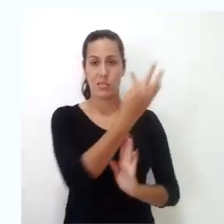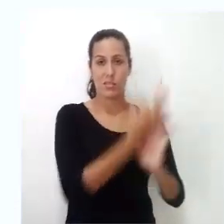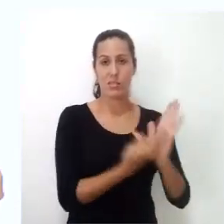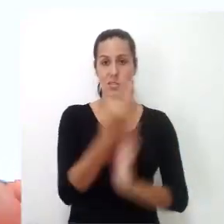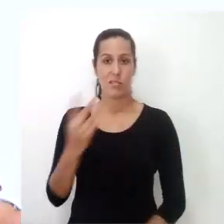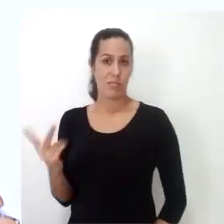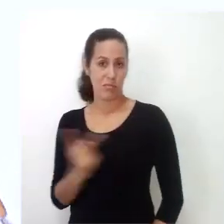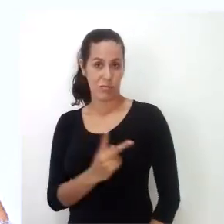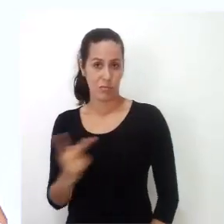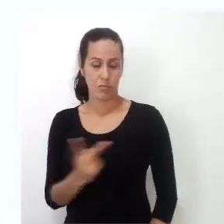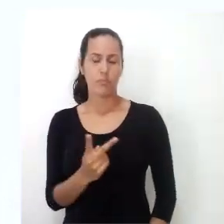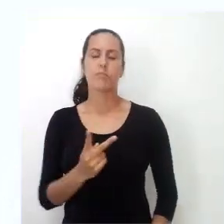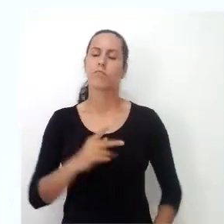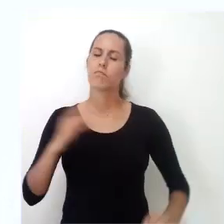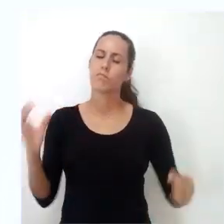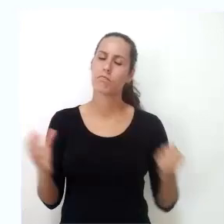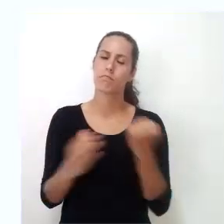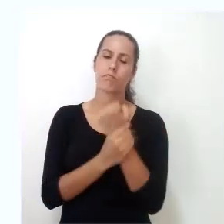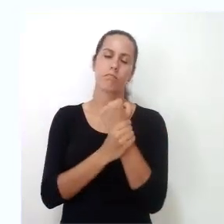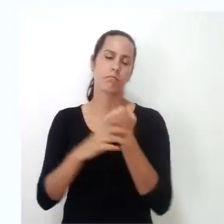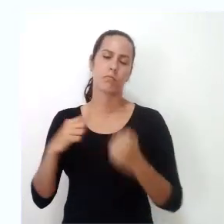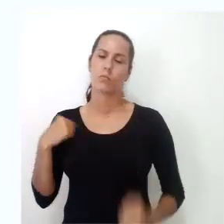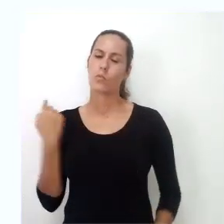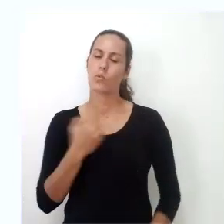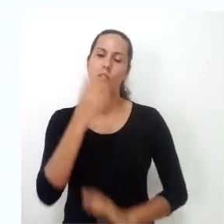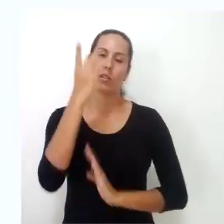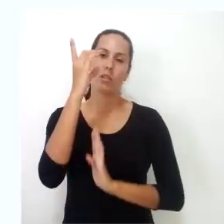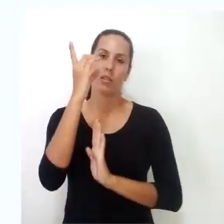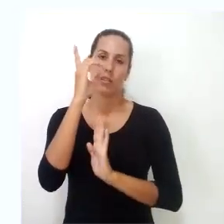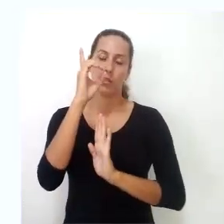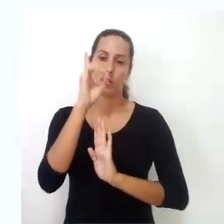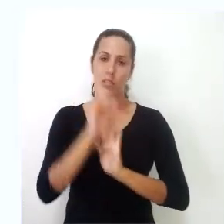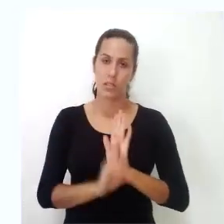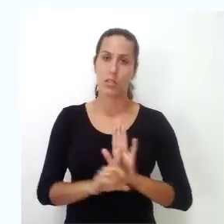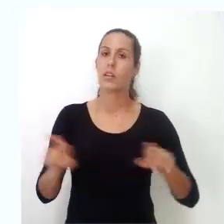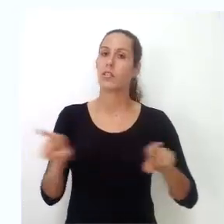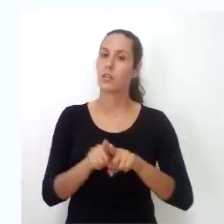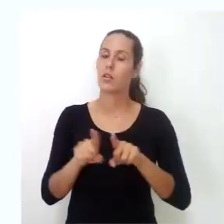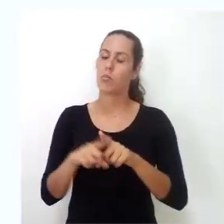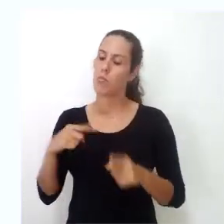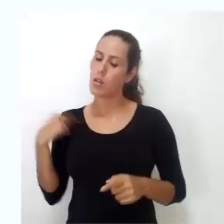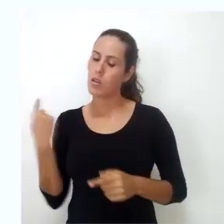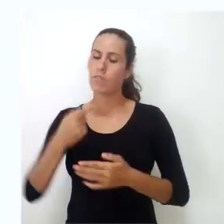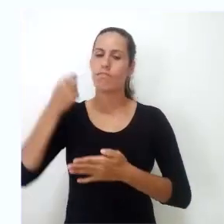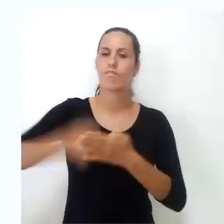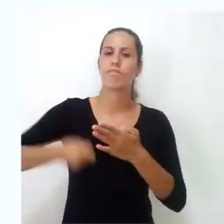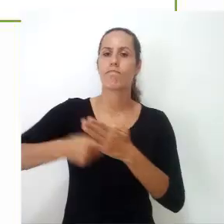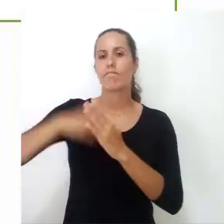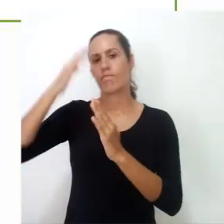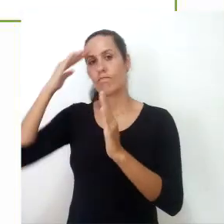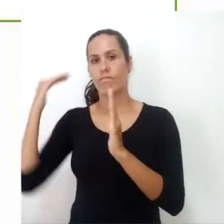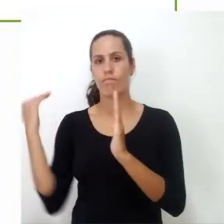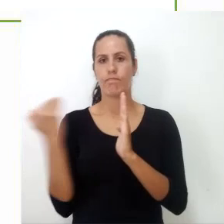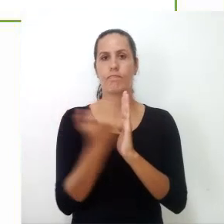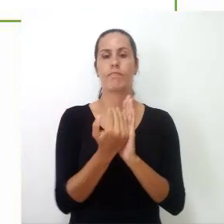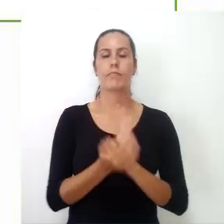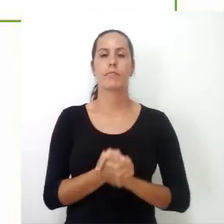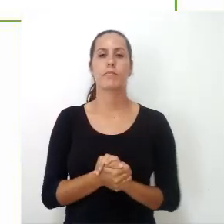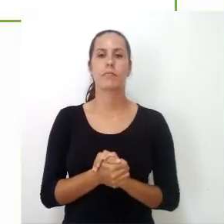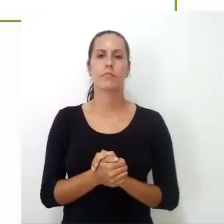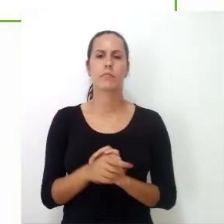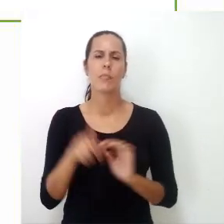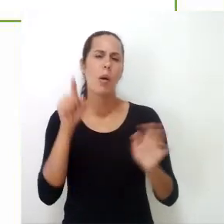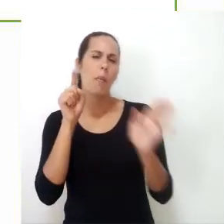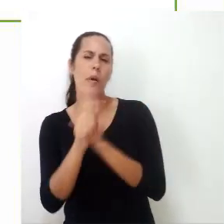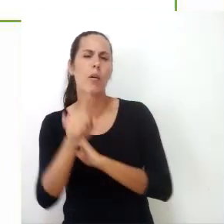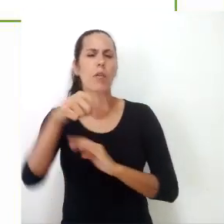quê? Os nossos direitos e também os nossos deveres. Um segundo ponto que eu queria mostrar é o seguinte: você sabe